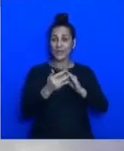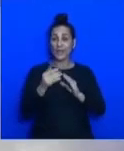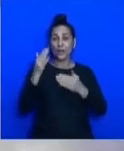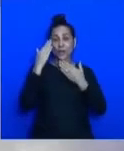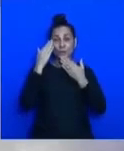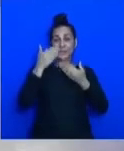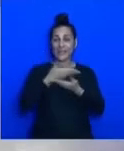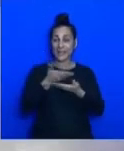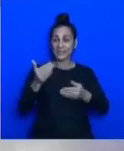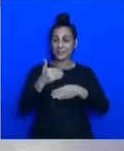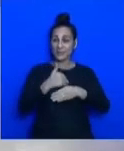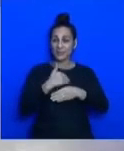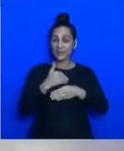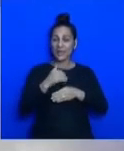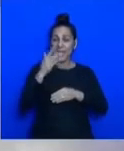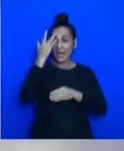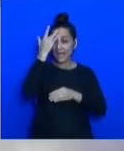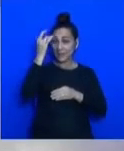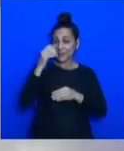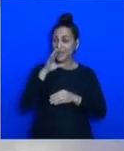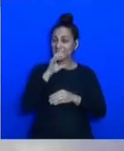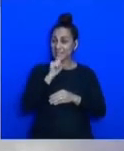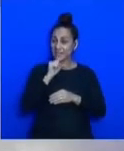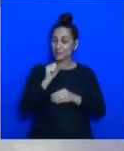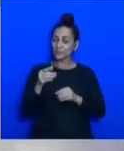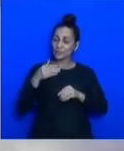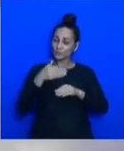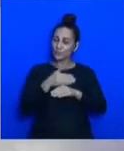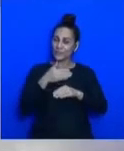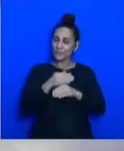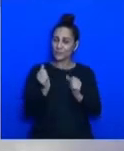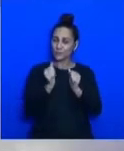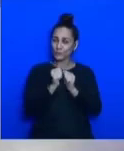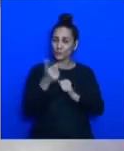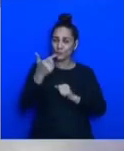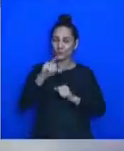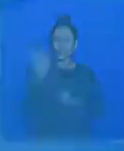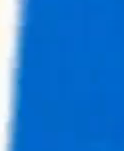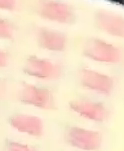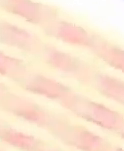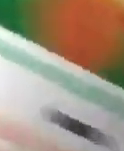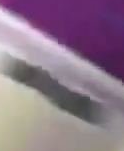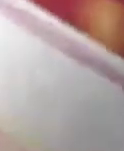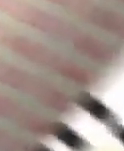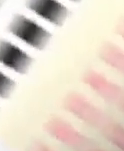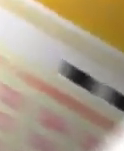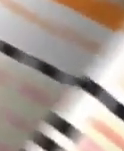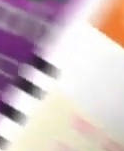sociais. Obrigada por sua companhia. Amanhã, sabadão, estaremos juntos novamente. Até lá!